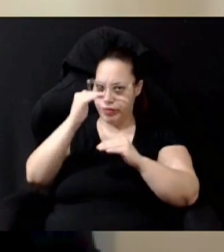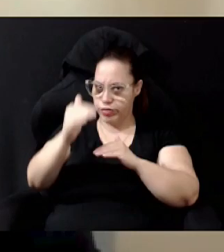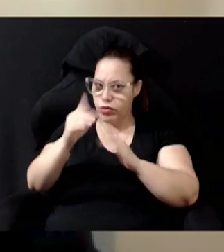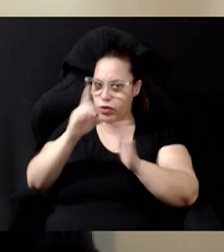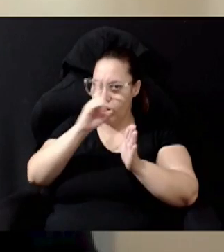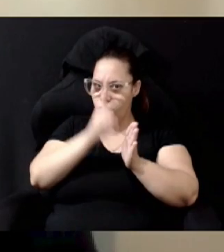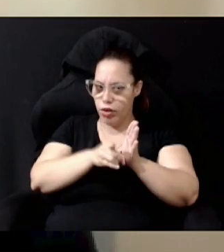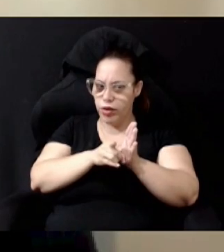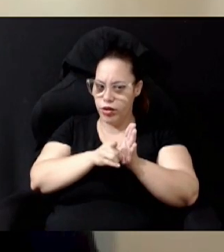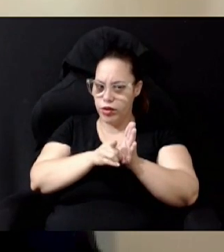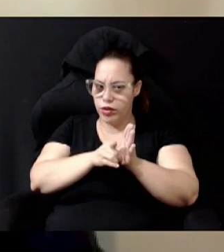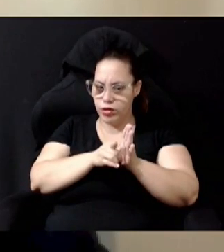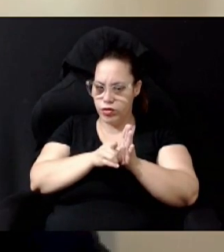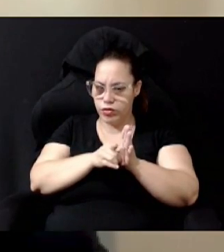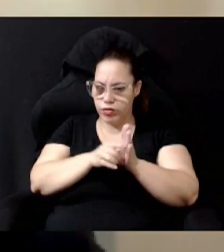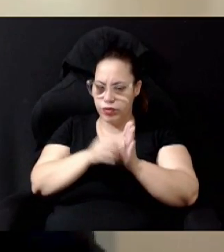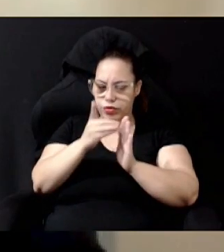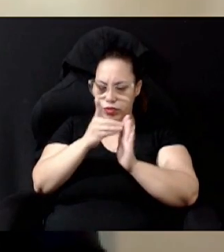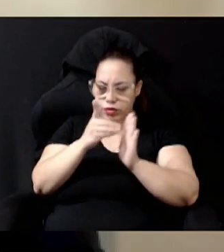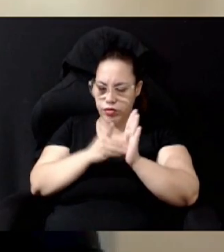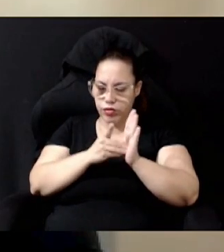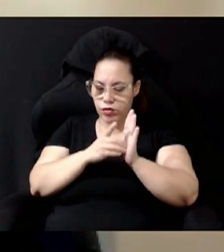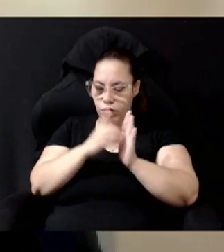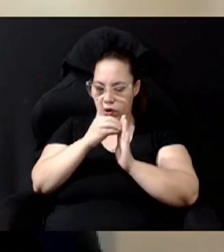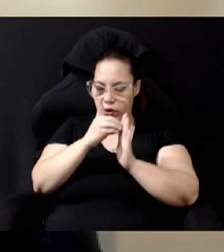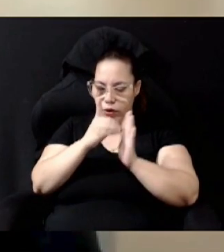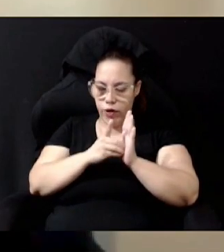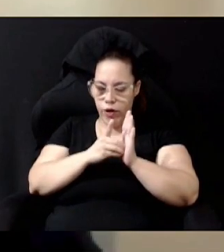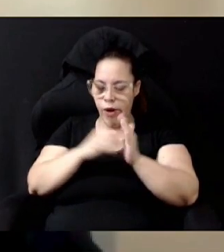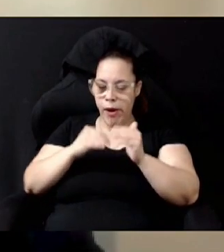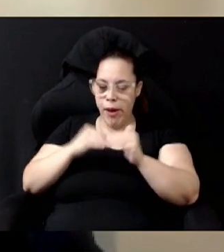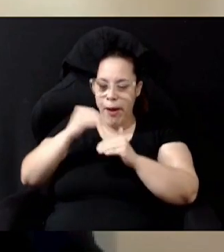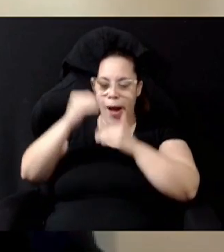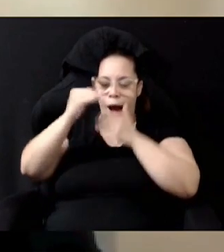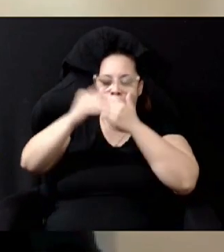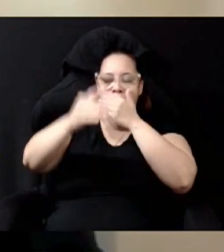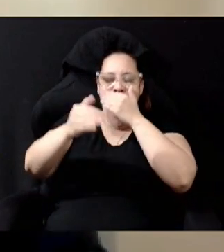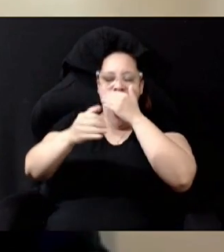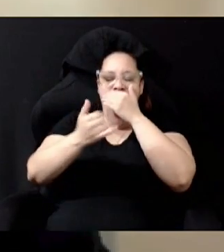na última década. Esse avanço no diagnóstico